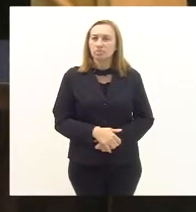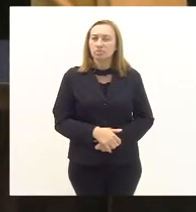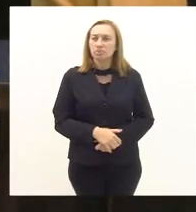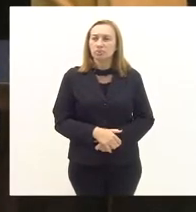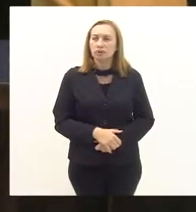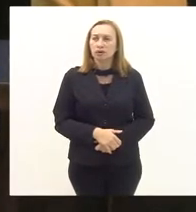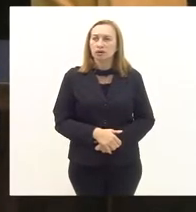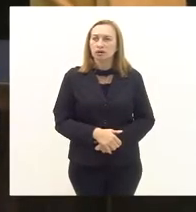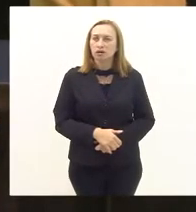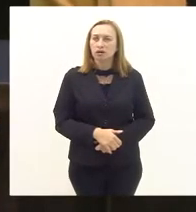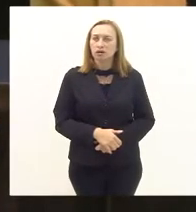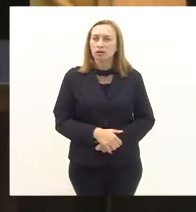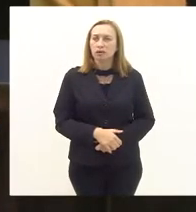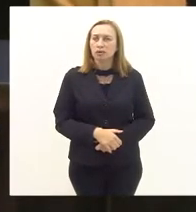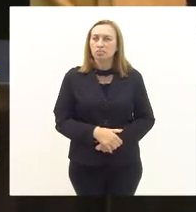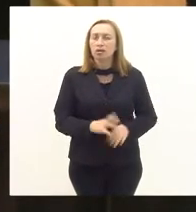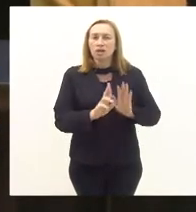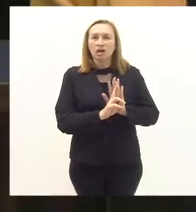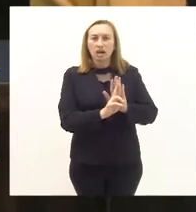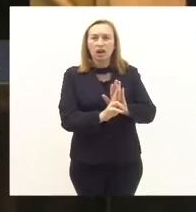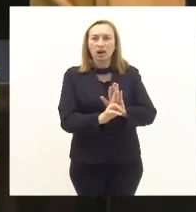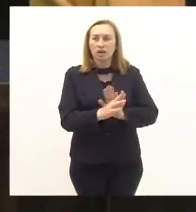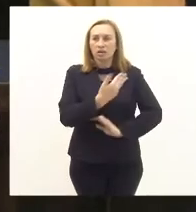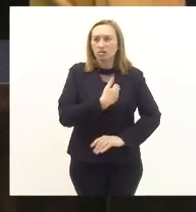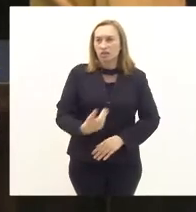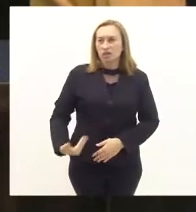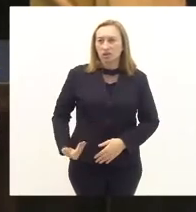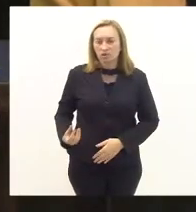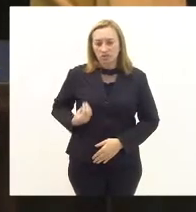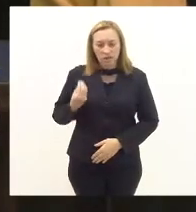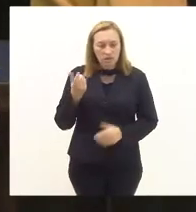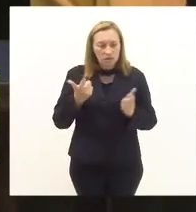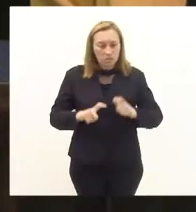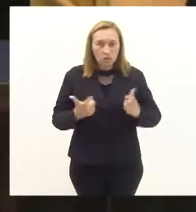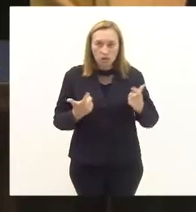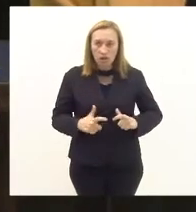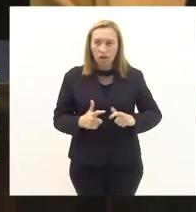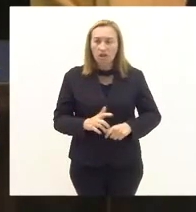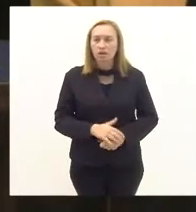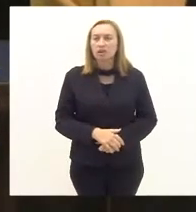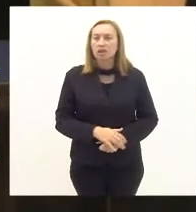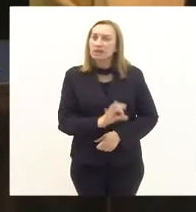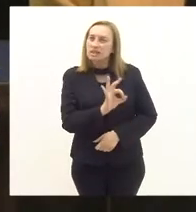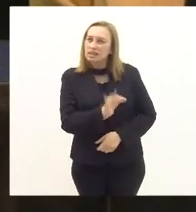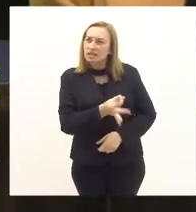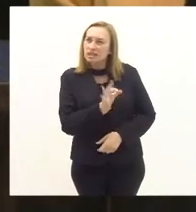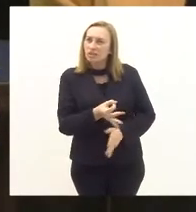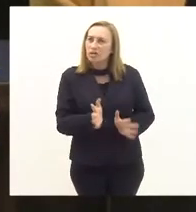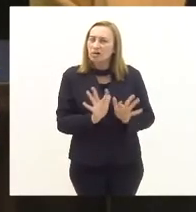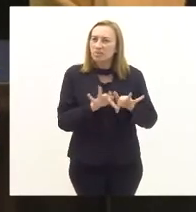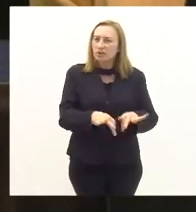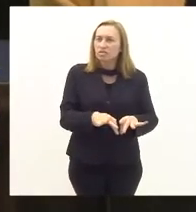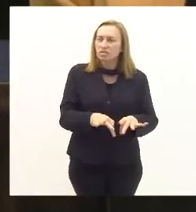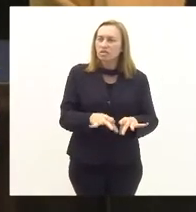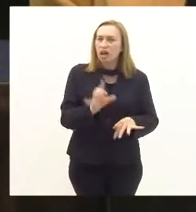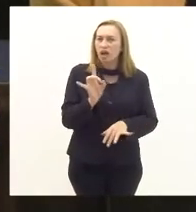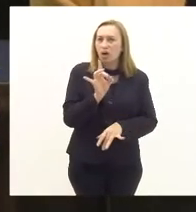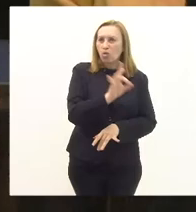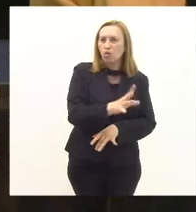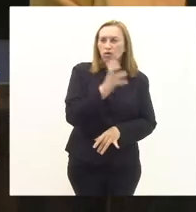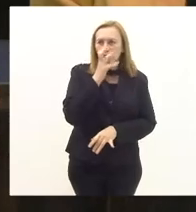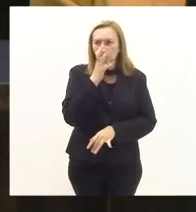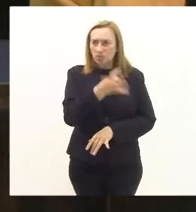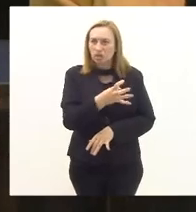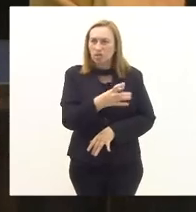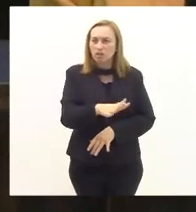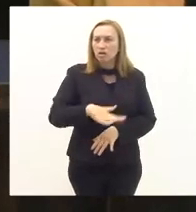representantes das áreas governamentais que estão aqui presentes. A gente exatamente terminou a última denúncia pela questão do